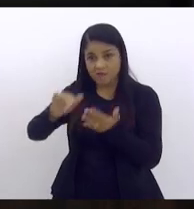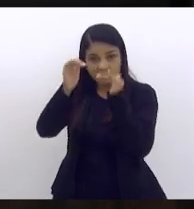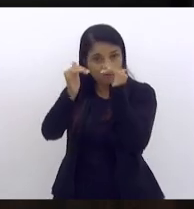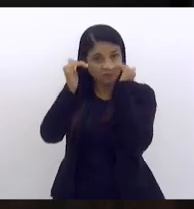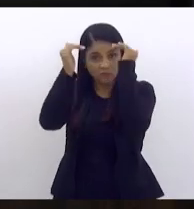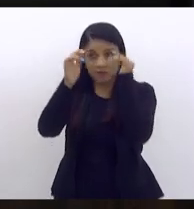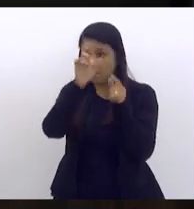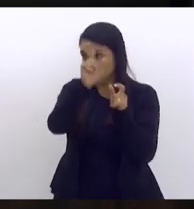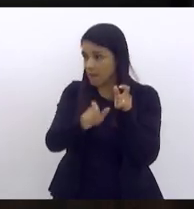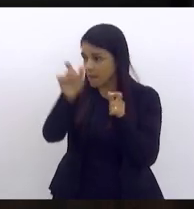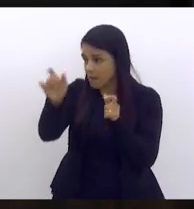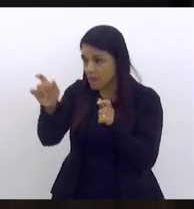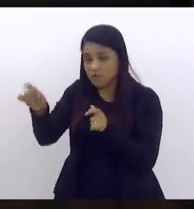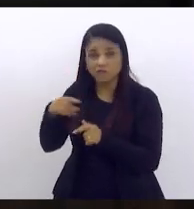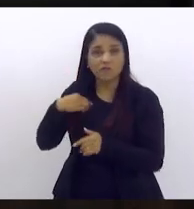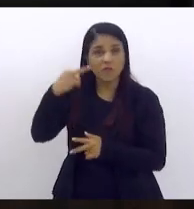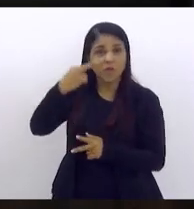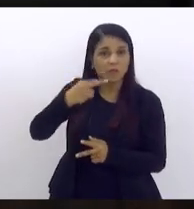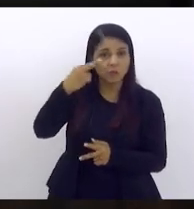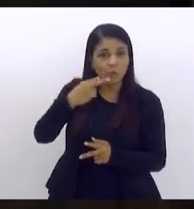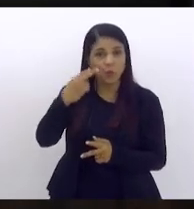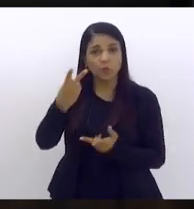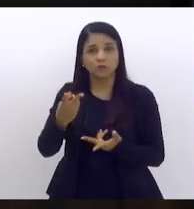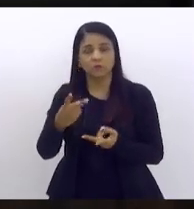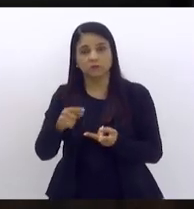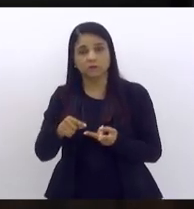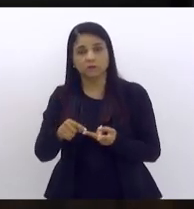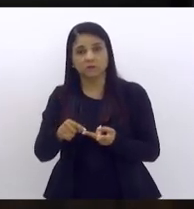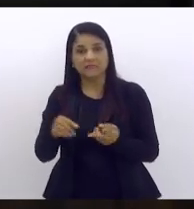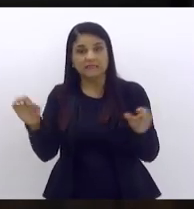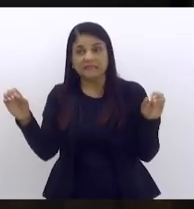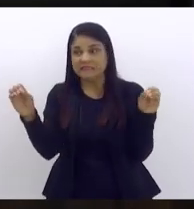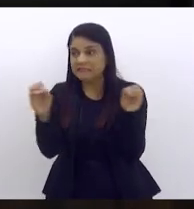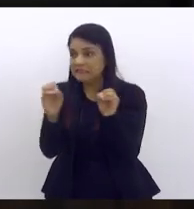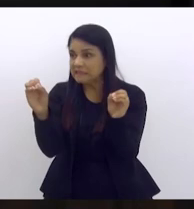deu para ver que tinha vereadores, algumas autoridades, e